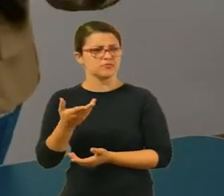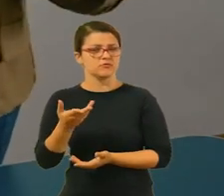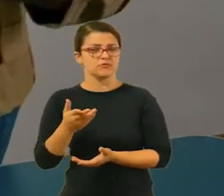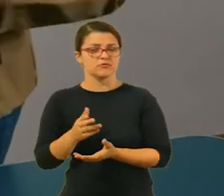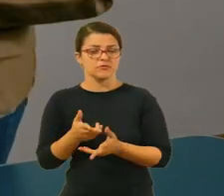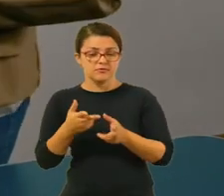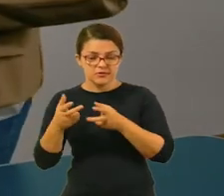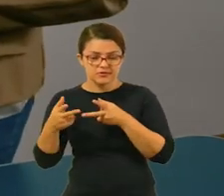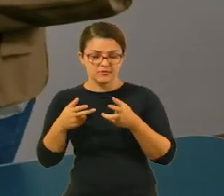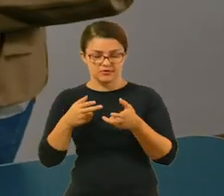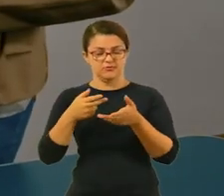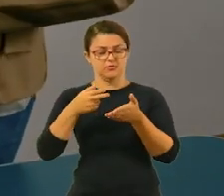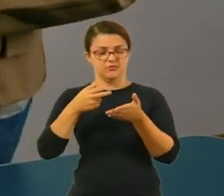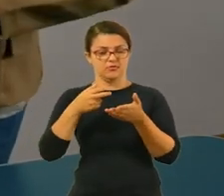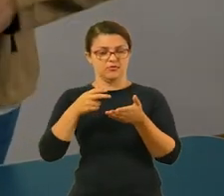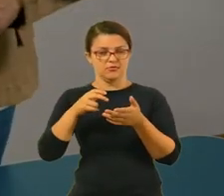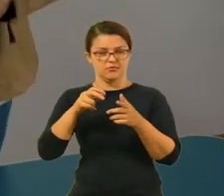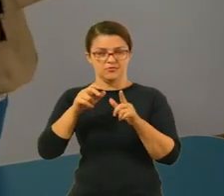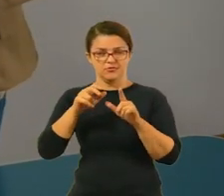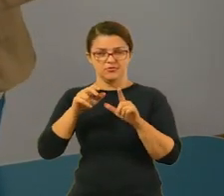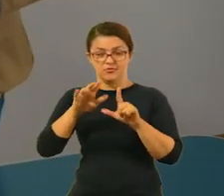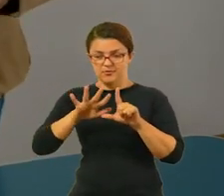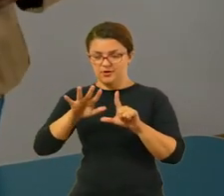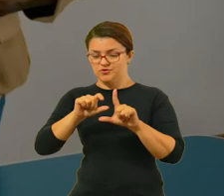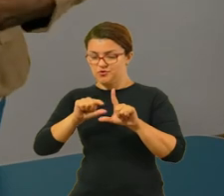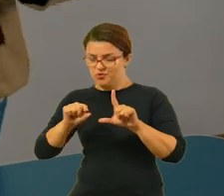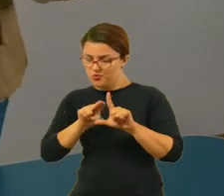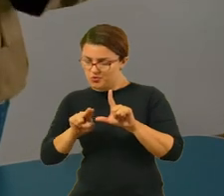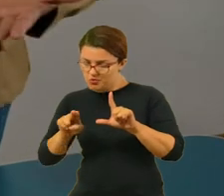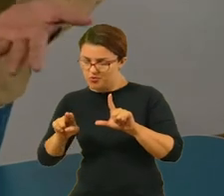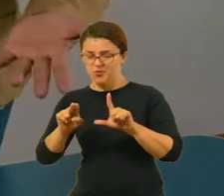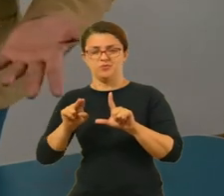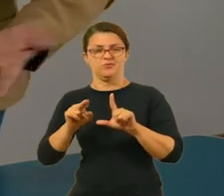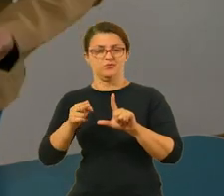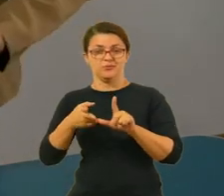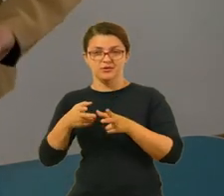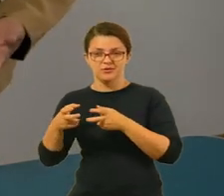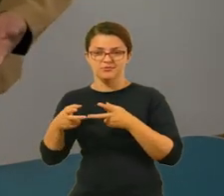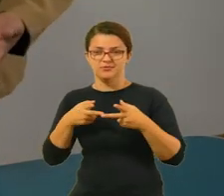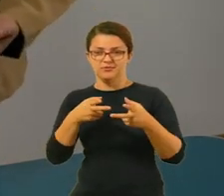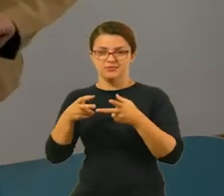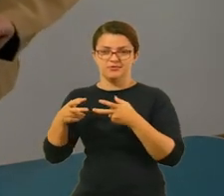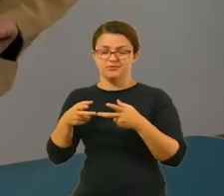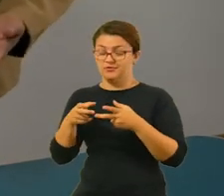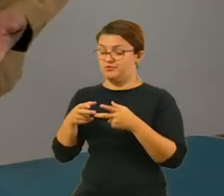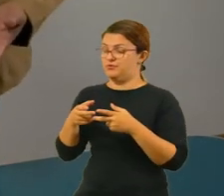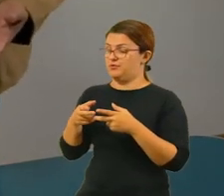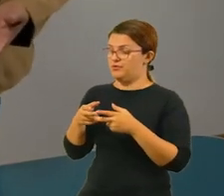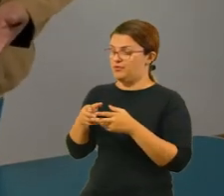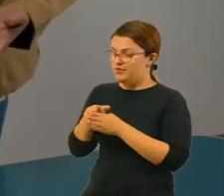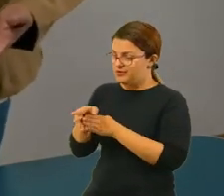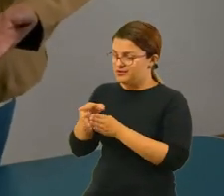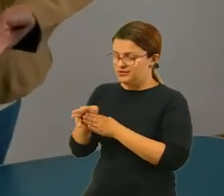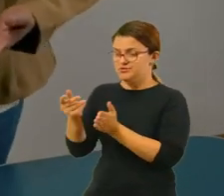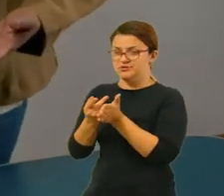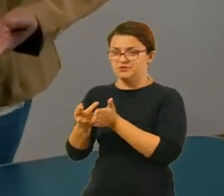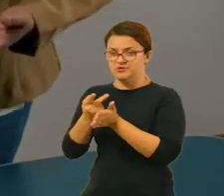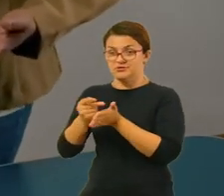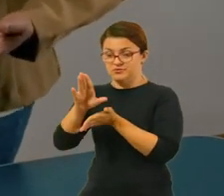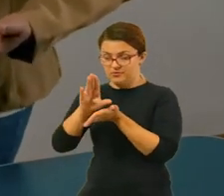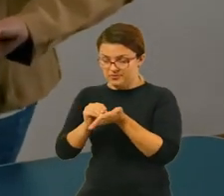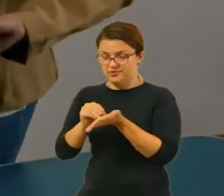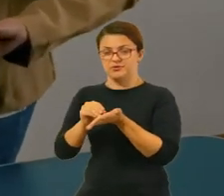vai se familiarizando, então, com a leitura. E aí, na hora da escrita, faça o desenho e oriente para a